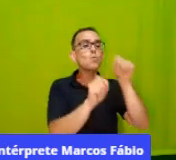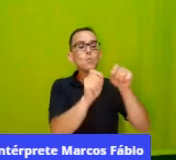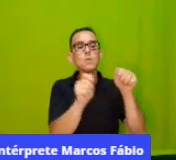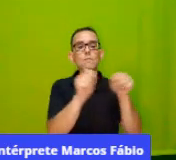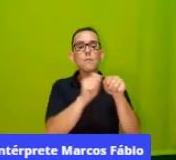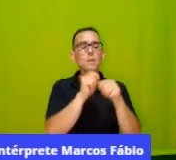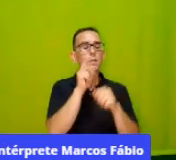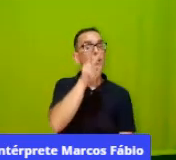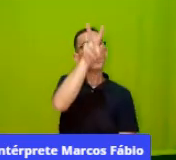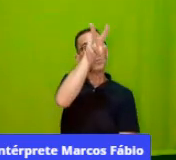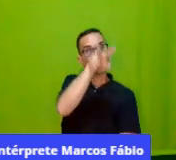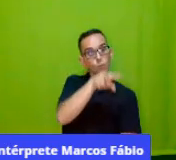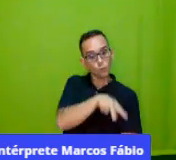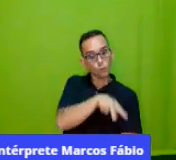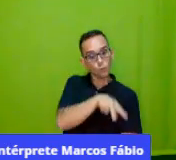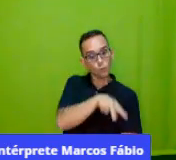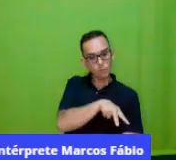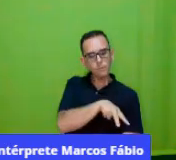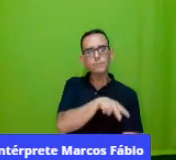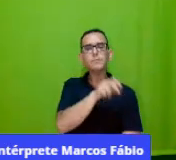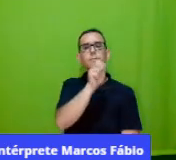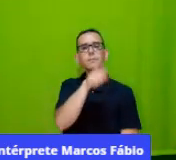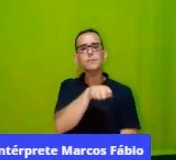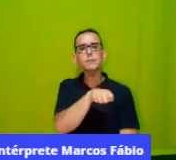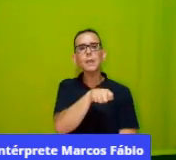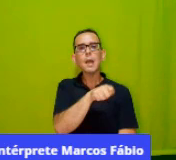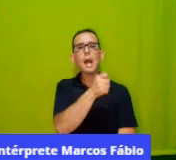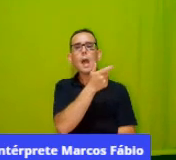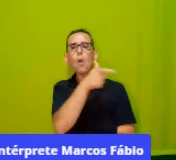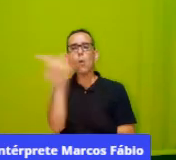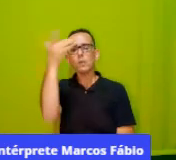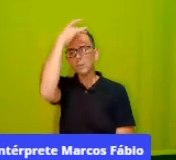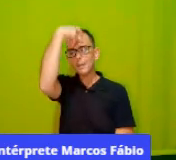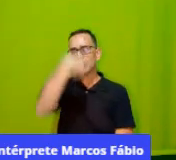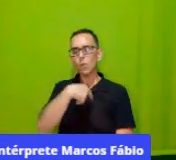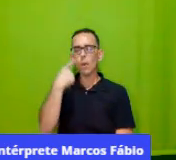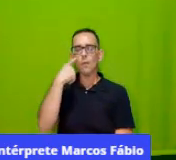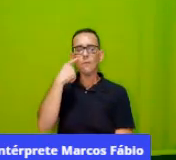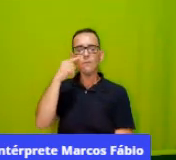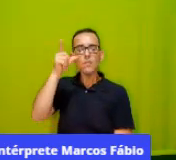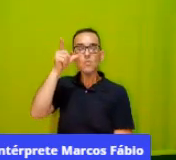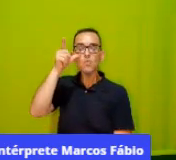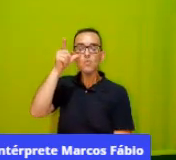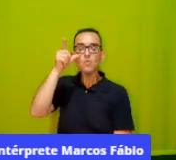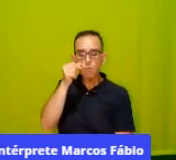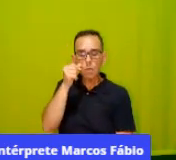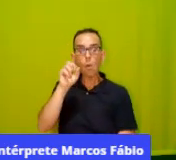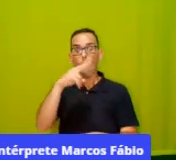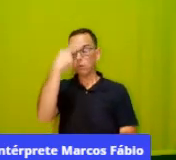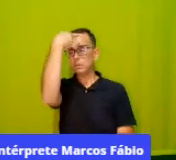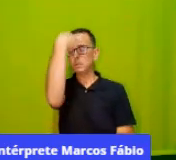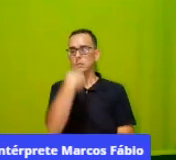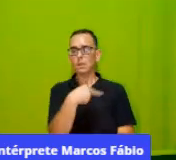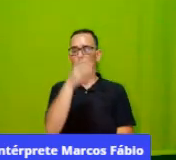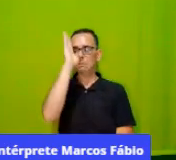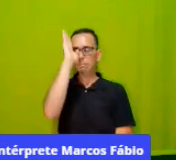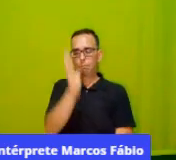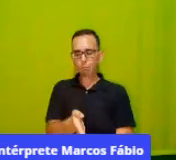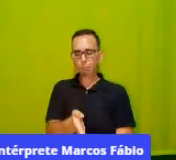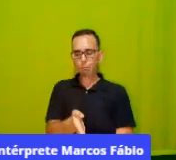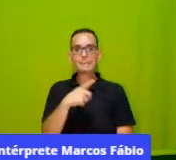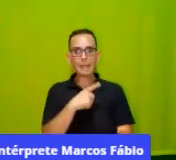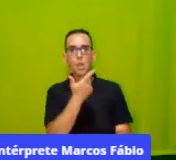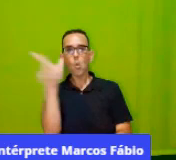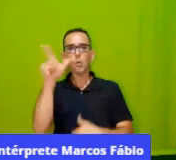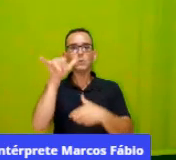leitura. Para pessoas com baixa visão e com cegueira, existem vários outros recursos